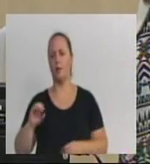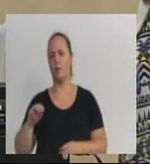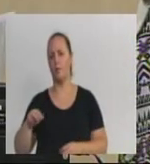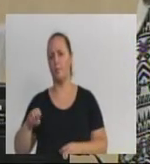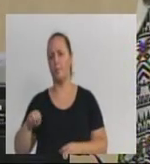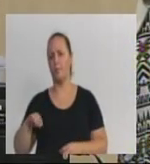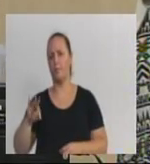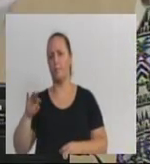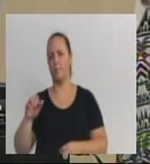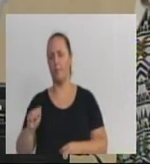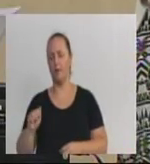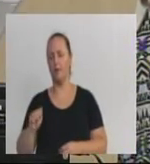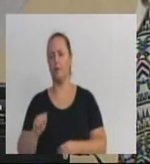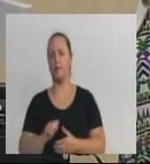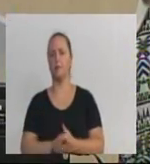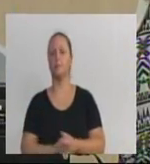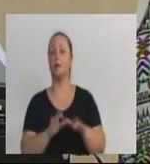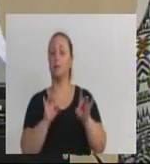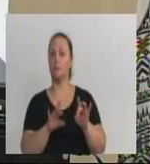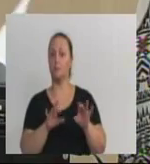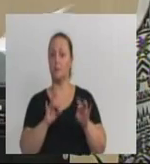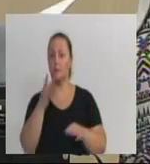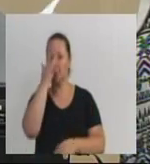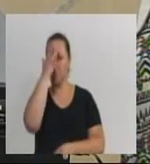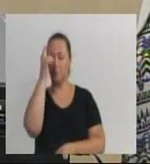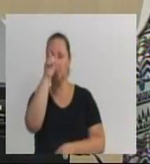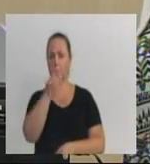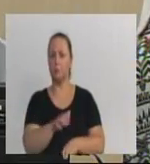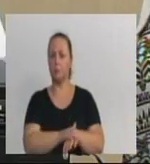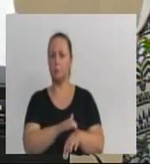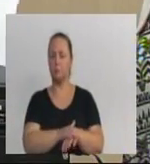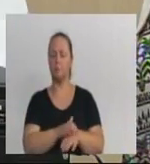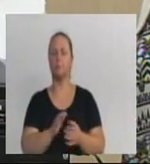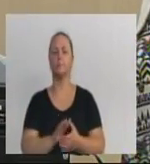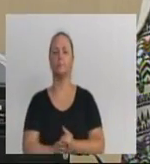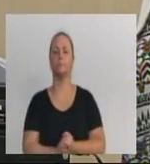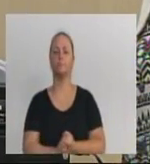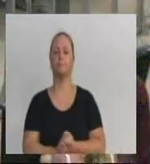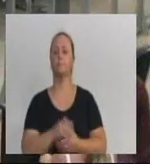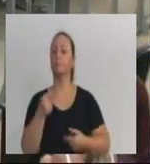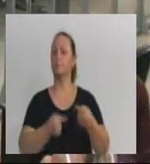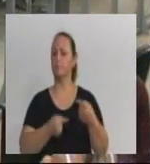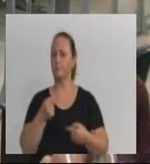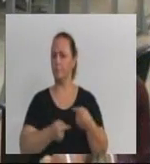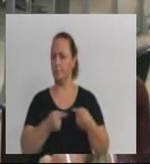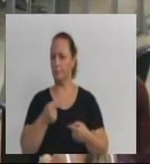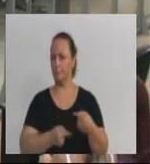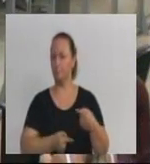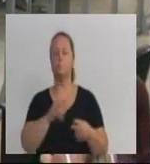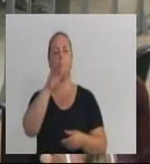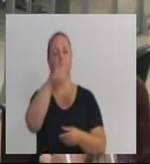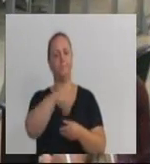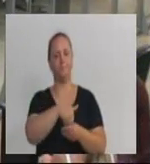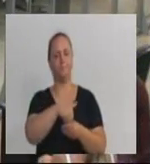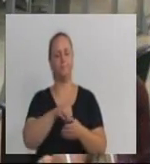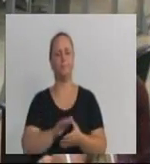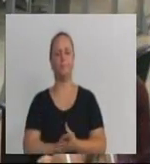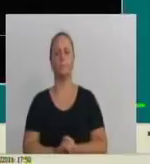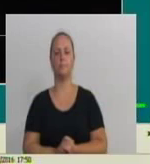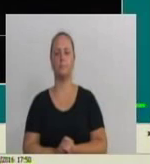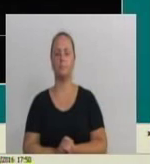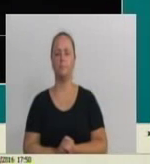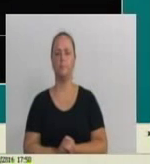Anita Garibaldi à pessoa que especificar. Em discussão? Em votação.